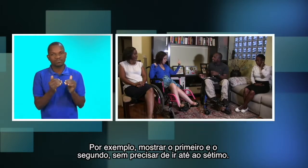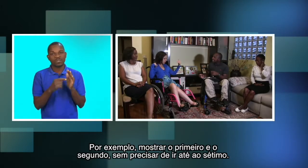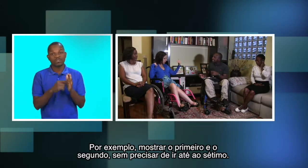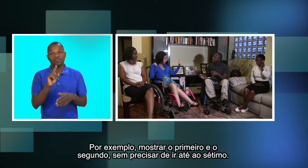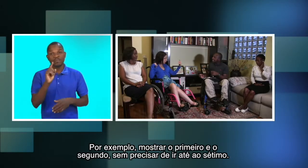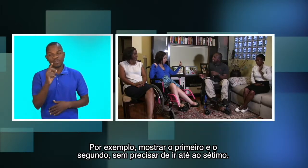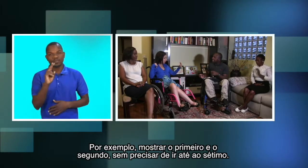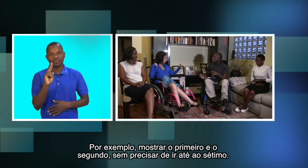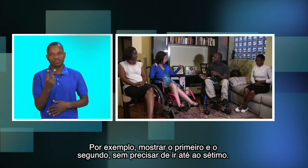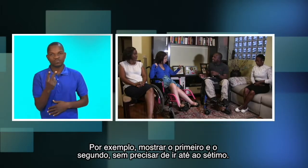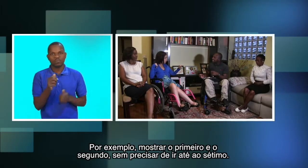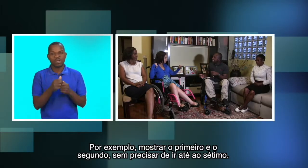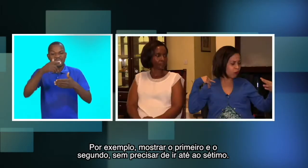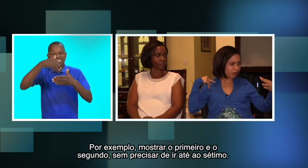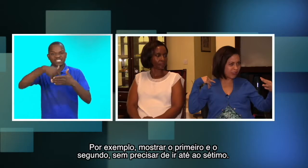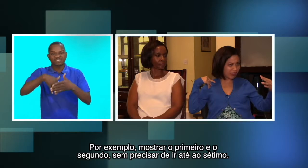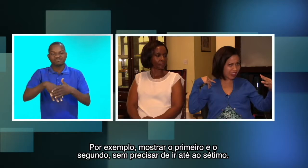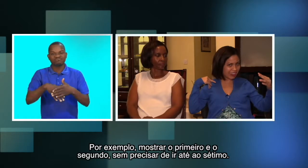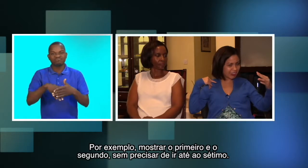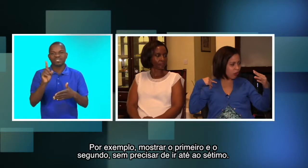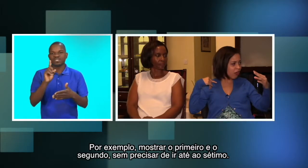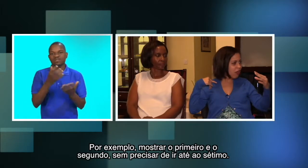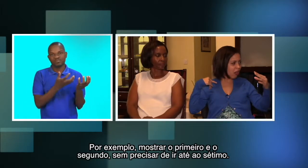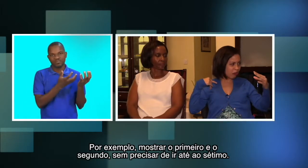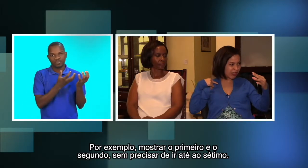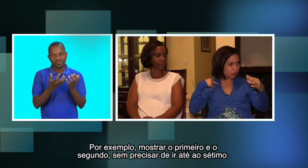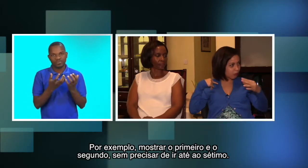o primeiro a